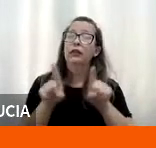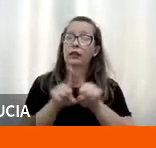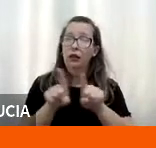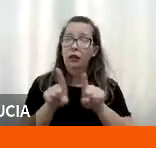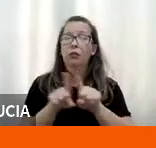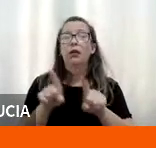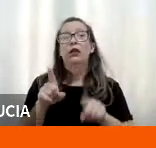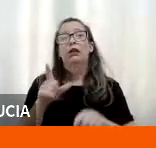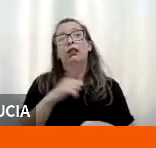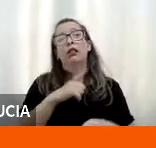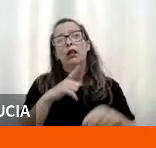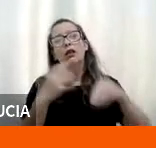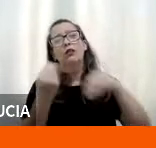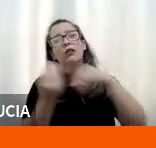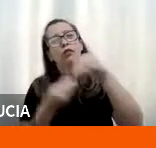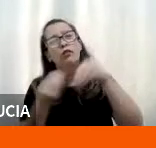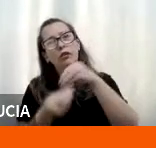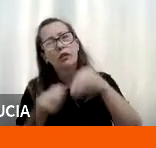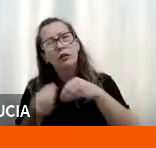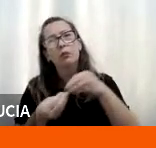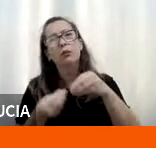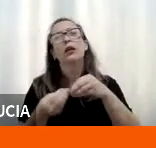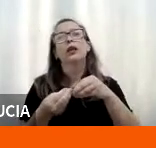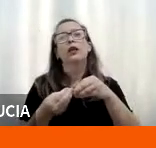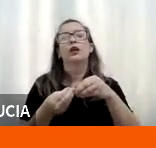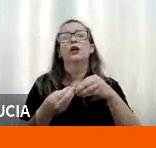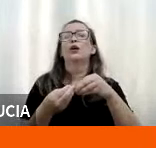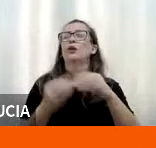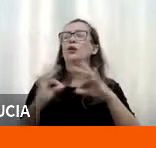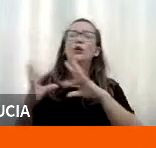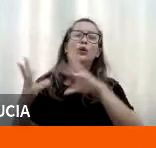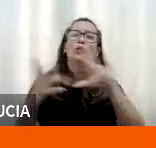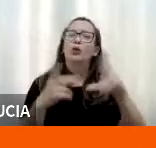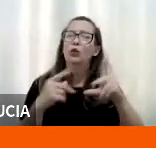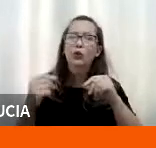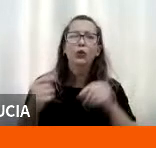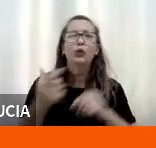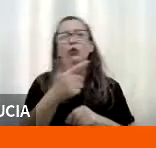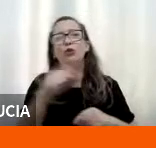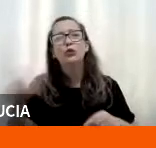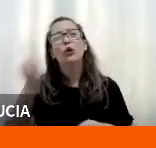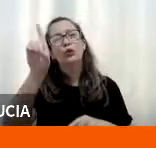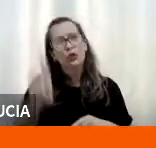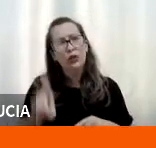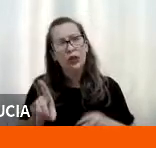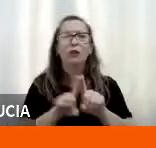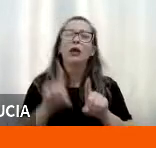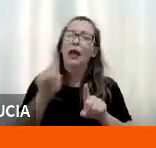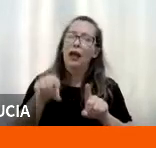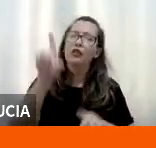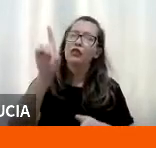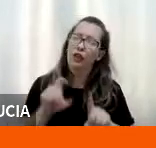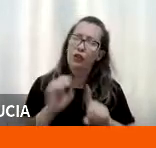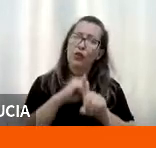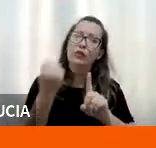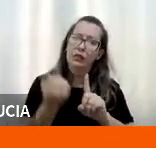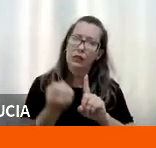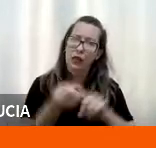um envolvimento grande com todas as questões de todos os outros direitos, né, sociais da cidadania.